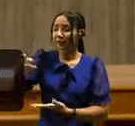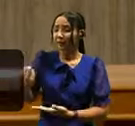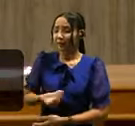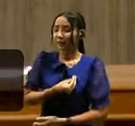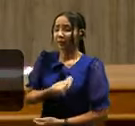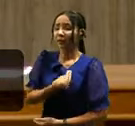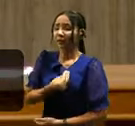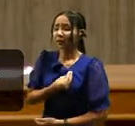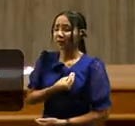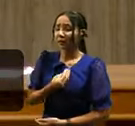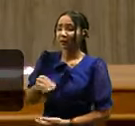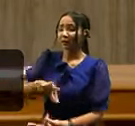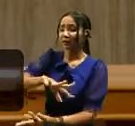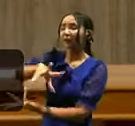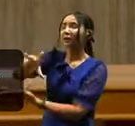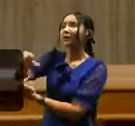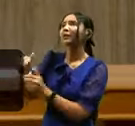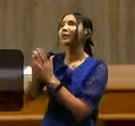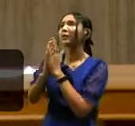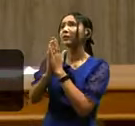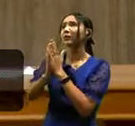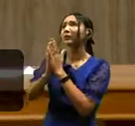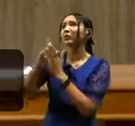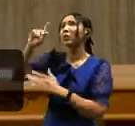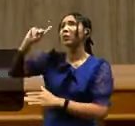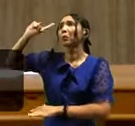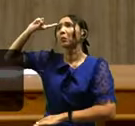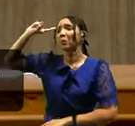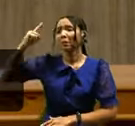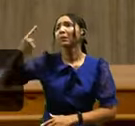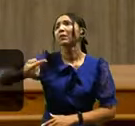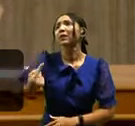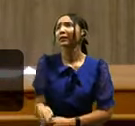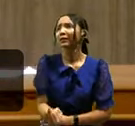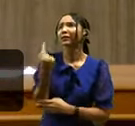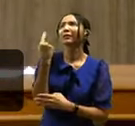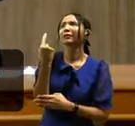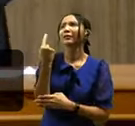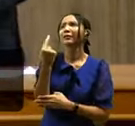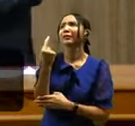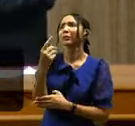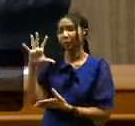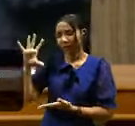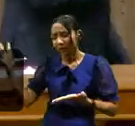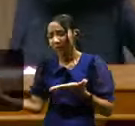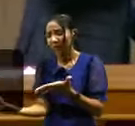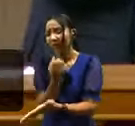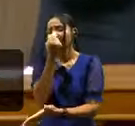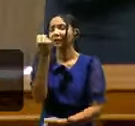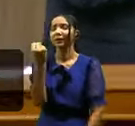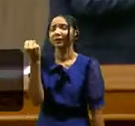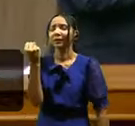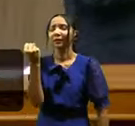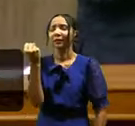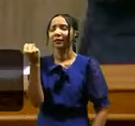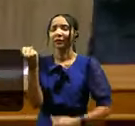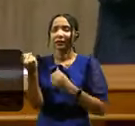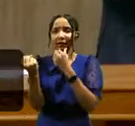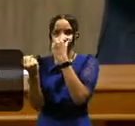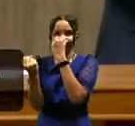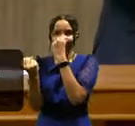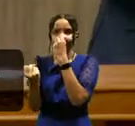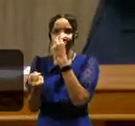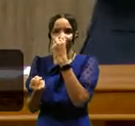um Ô rapaz meu Deus do céu irmão isso aqui é pesado já tinha visto